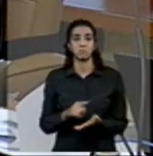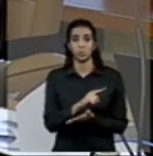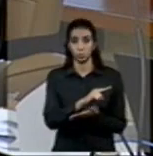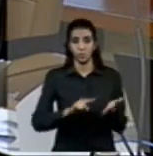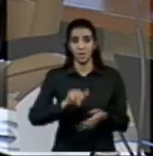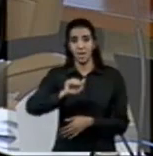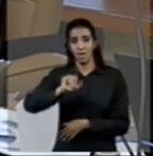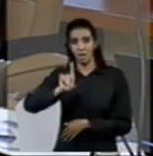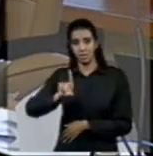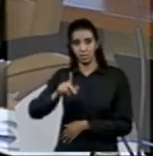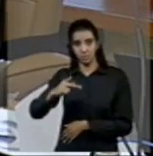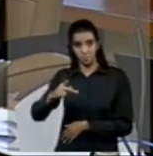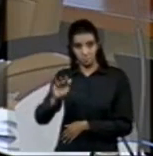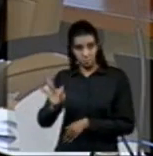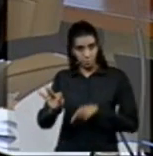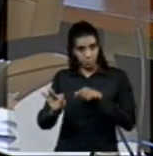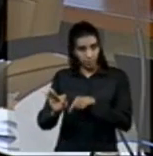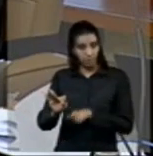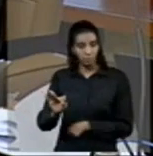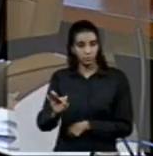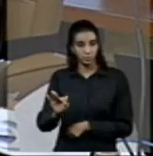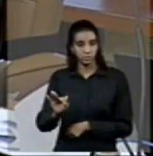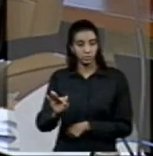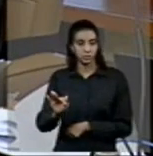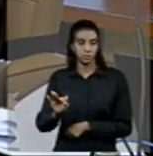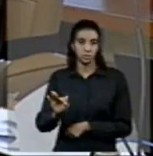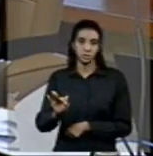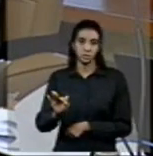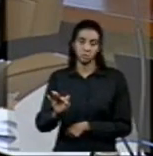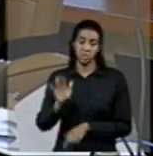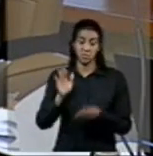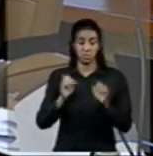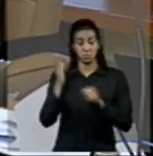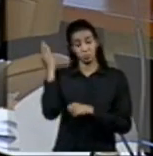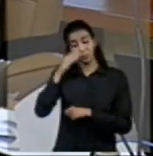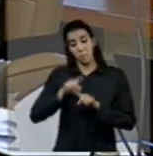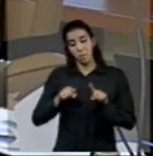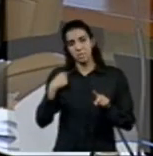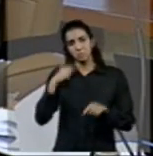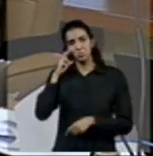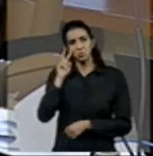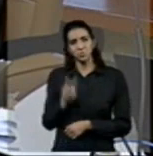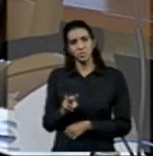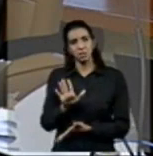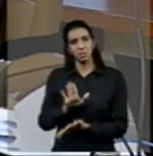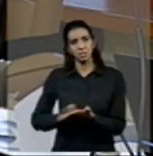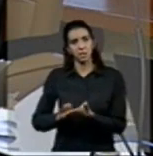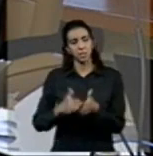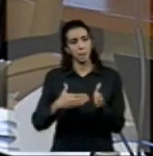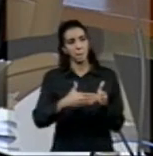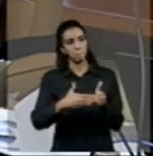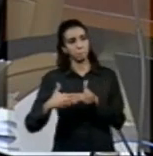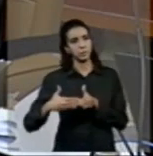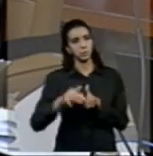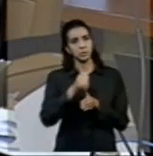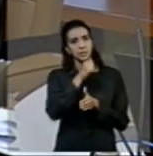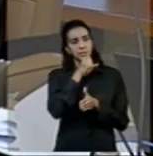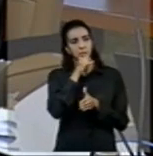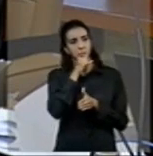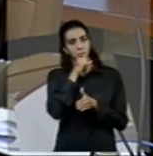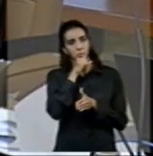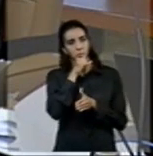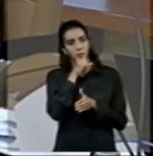DPF, pode ter me escapado, mas não vi qualquer pedido de eventual interpretação conforme